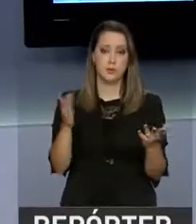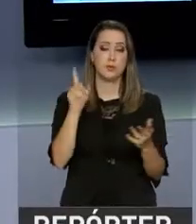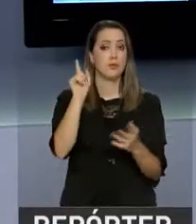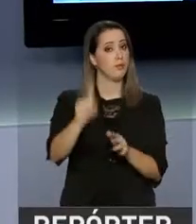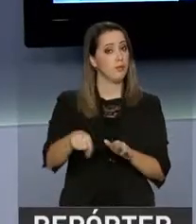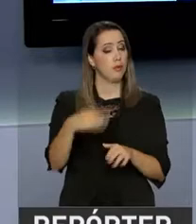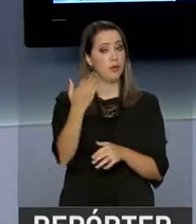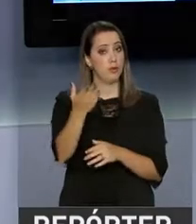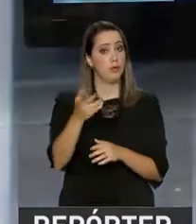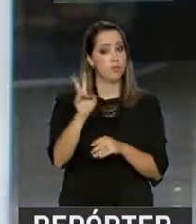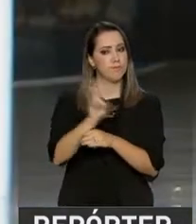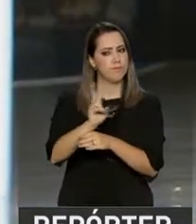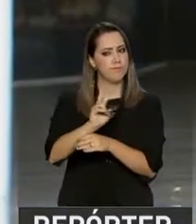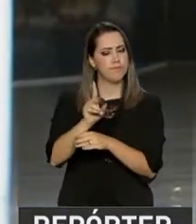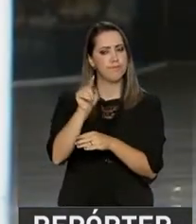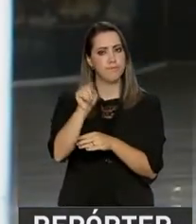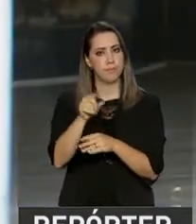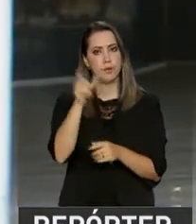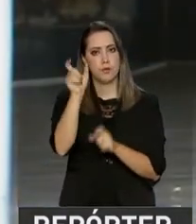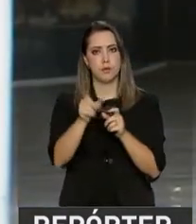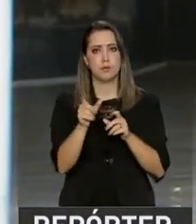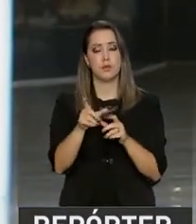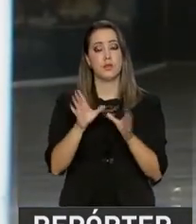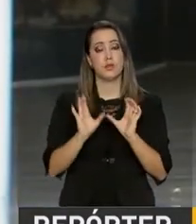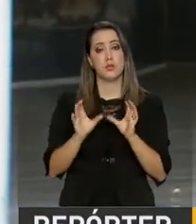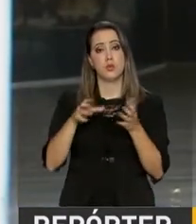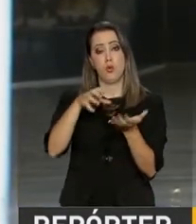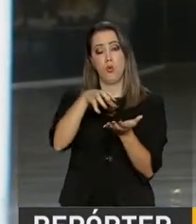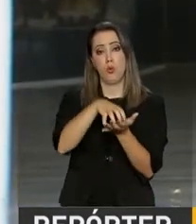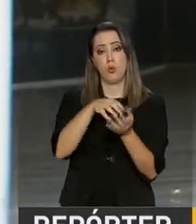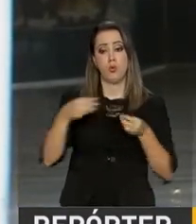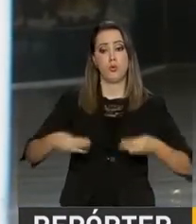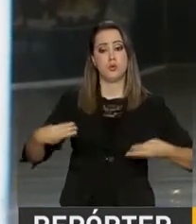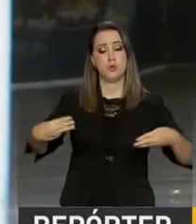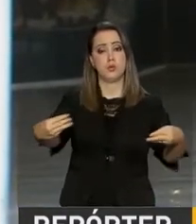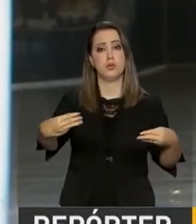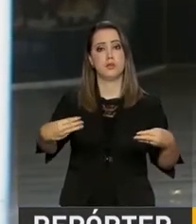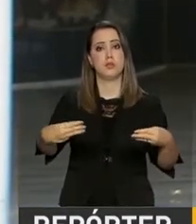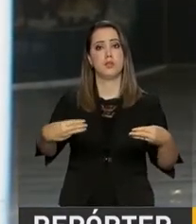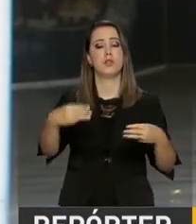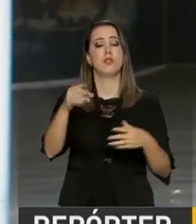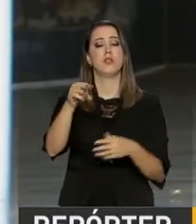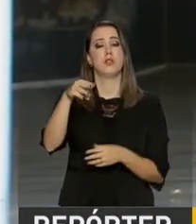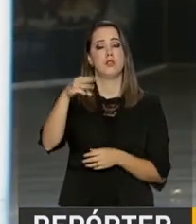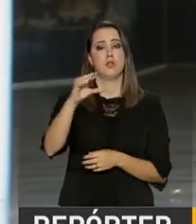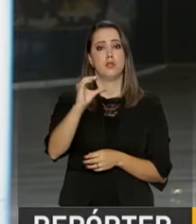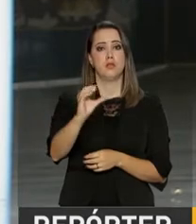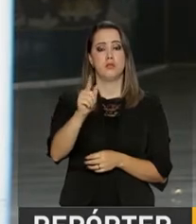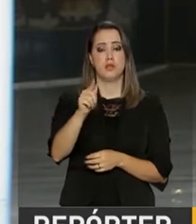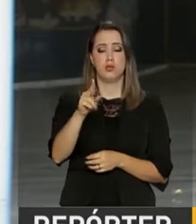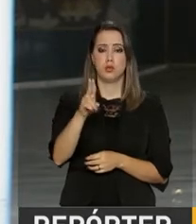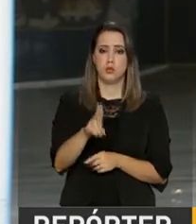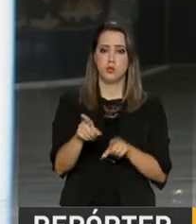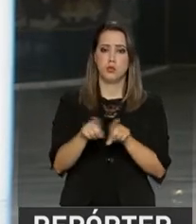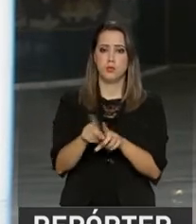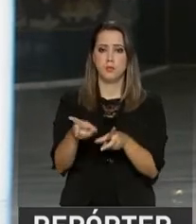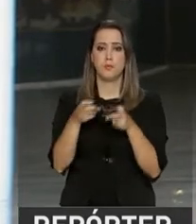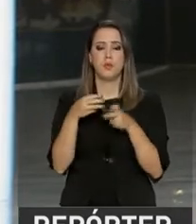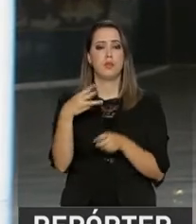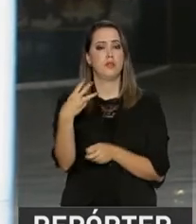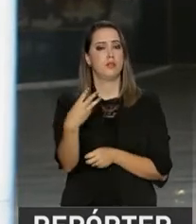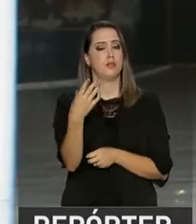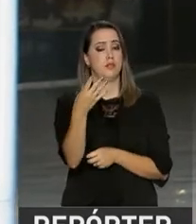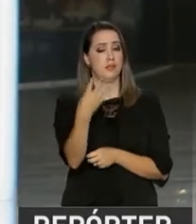é, Carol, nessa auditoria, o Ministério da Transparência e Controladoria Geral da União identificou quase 346